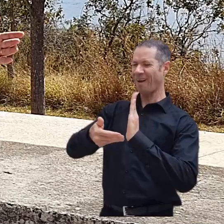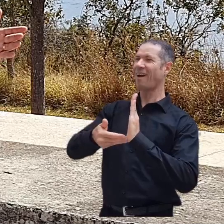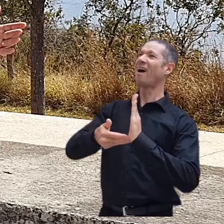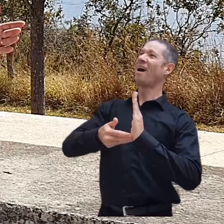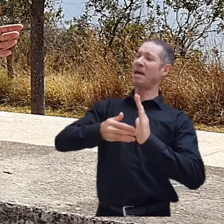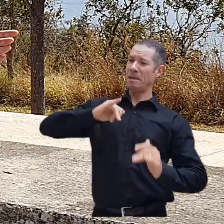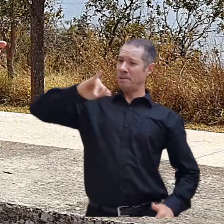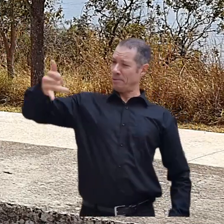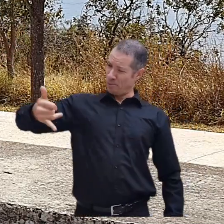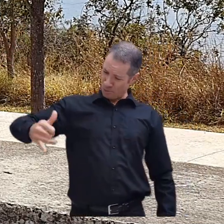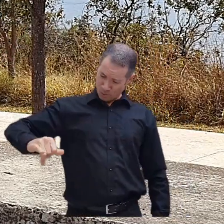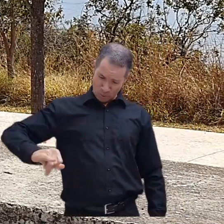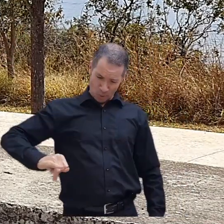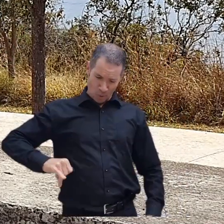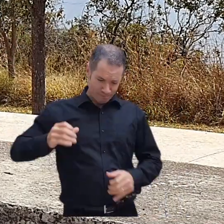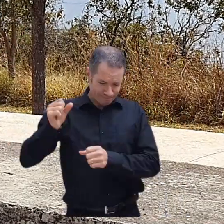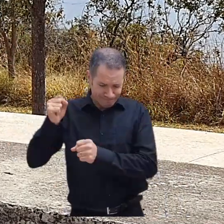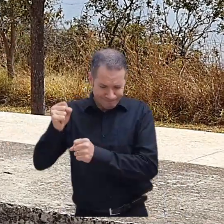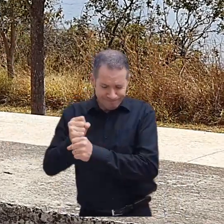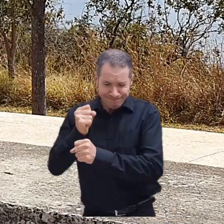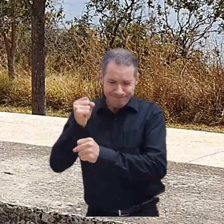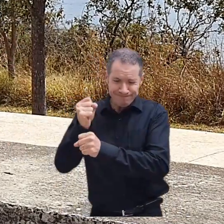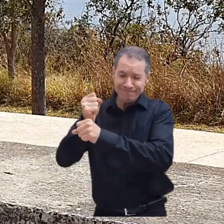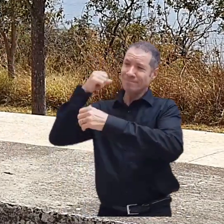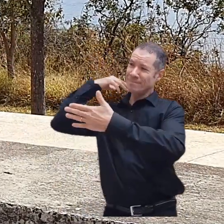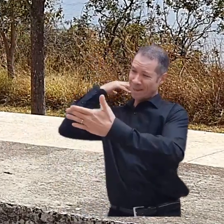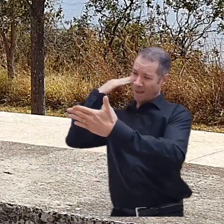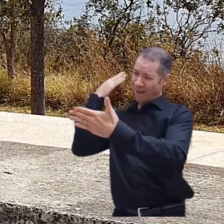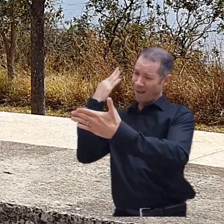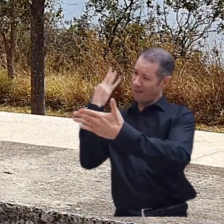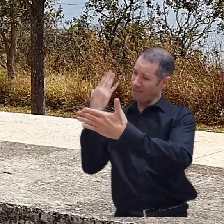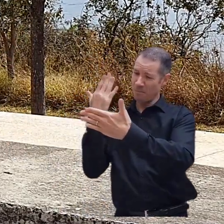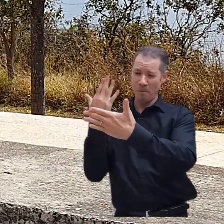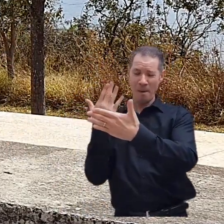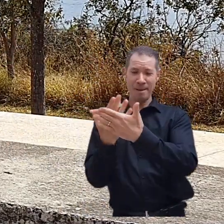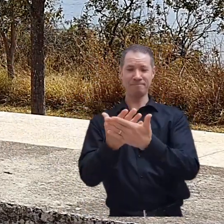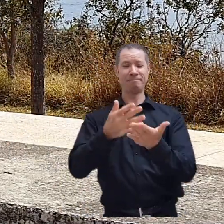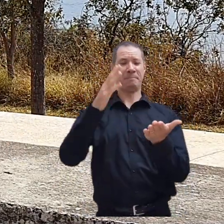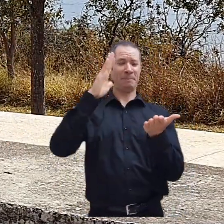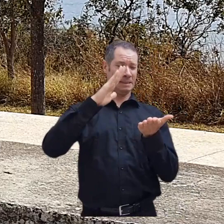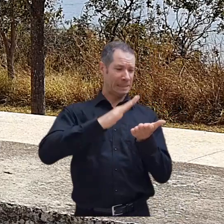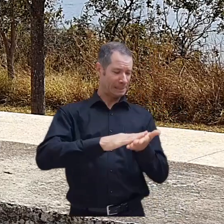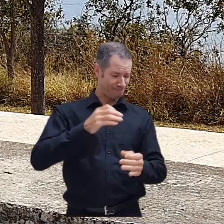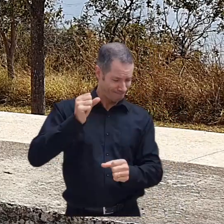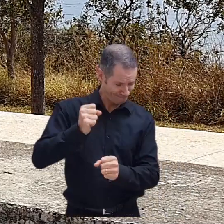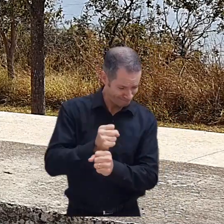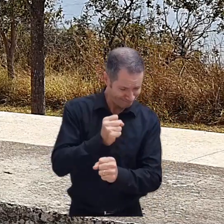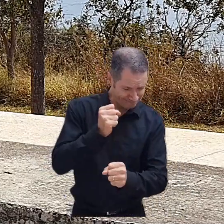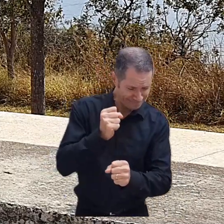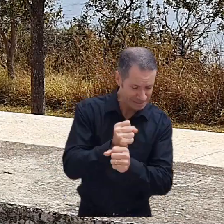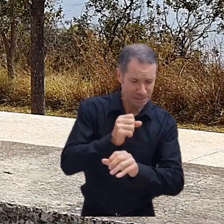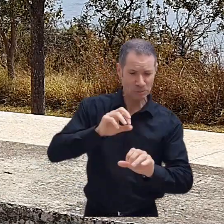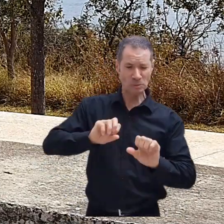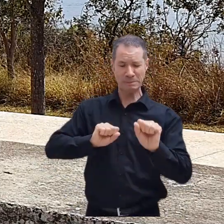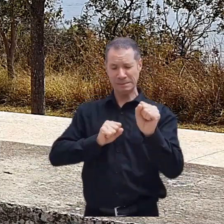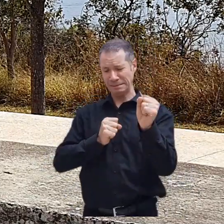que já construiu com suas próprias mãos.